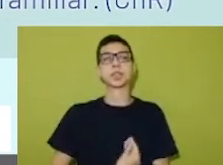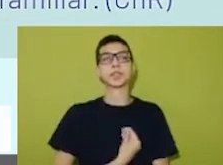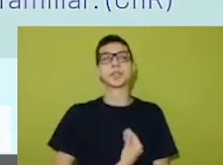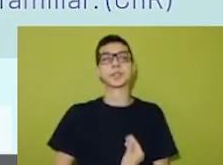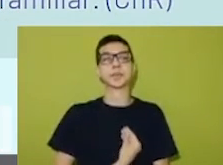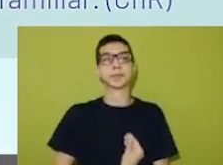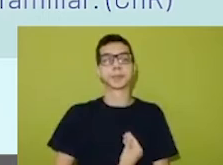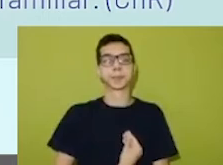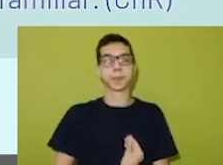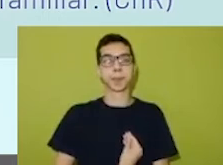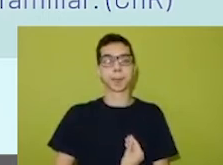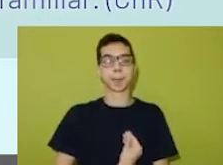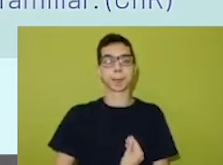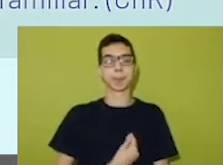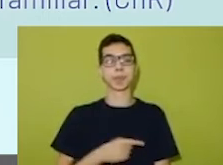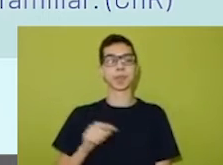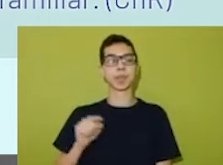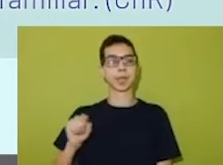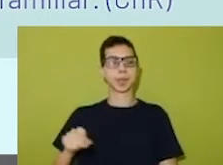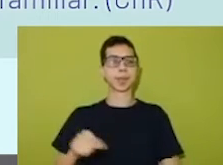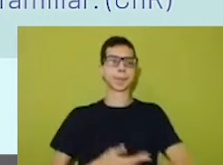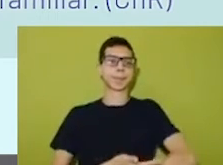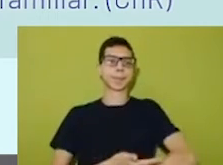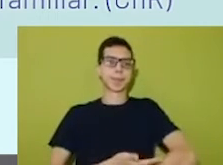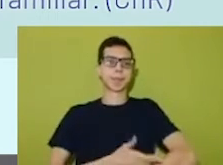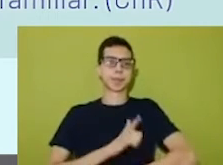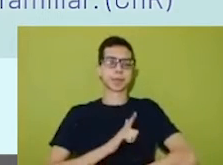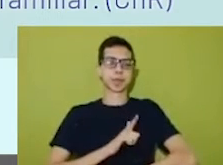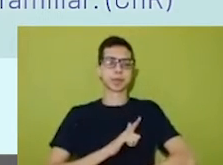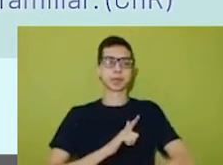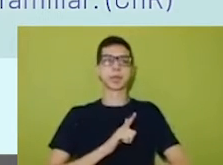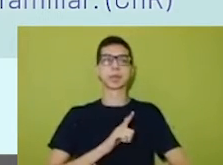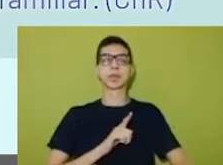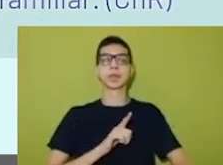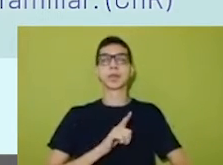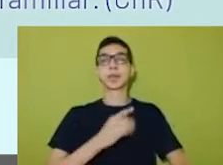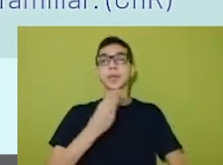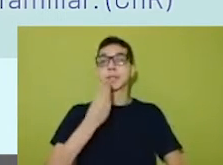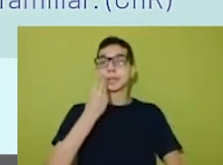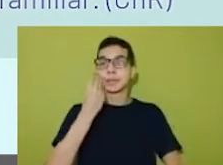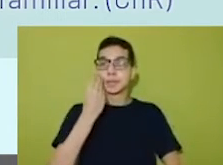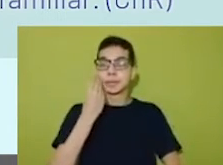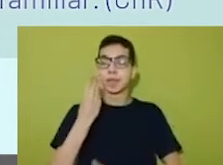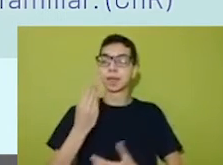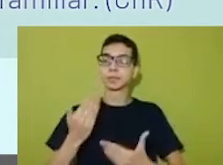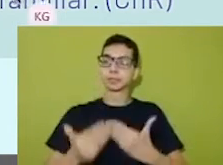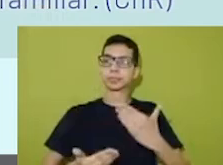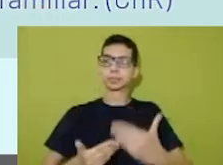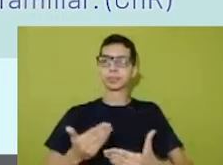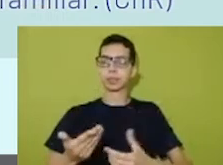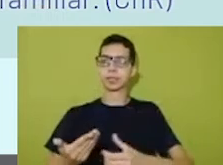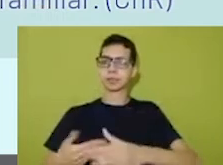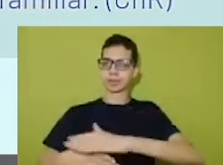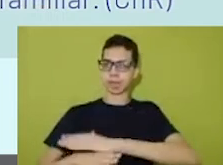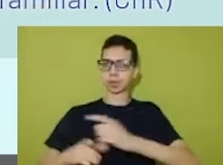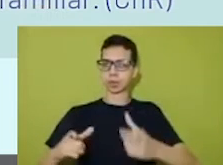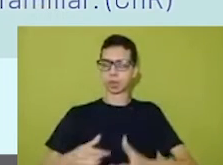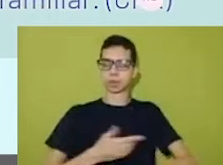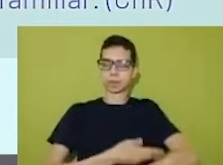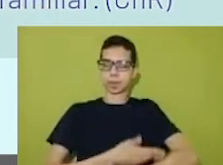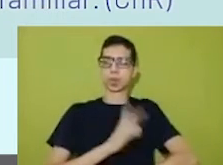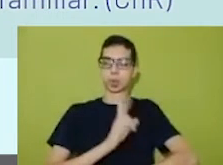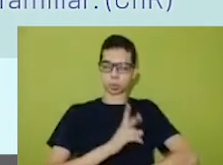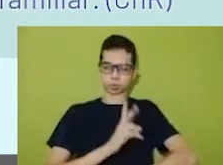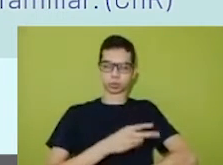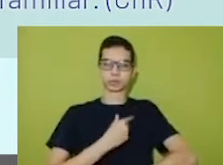bebê, com ela antes dessa reorganização, né, de modo que ela pudesse sair da maternidade com o bebê. Caso 2 é outra mensagem do